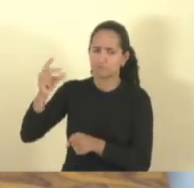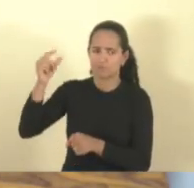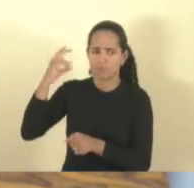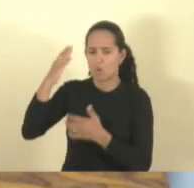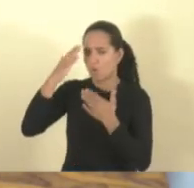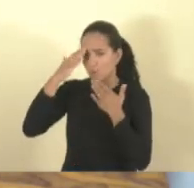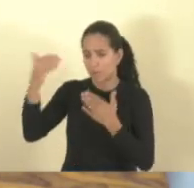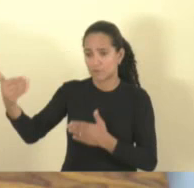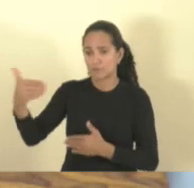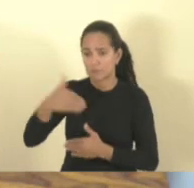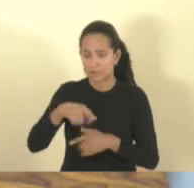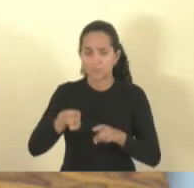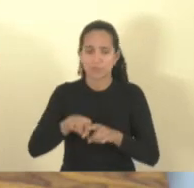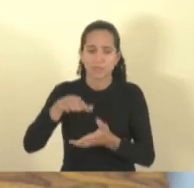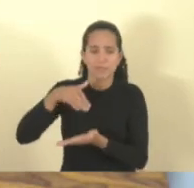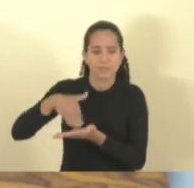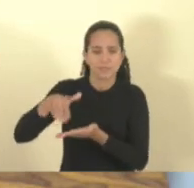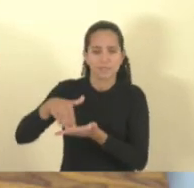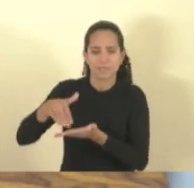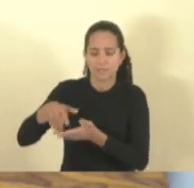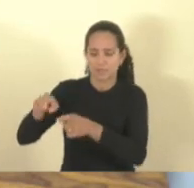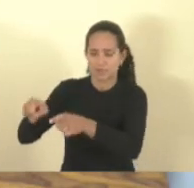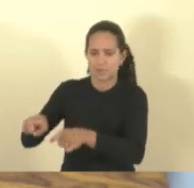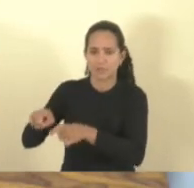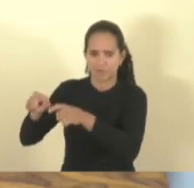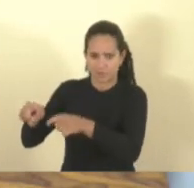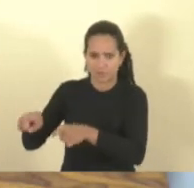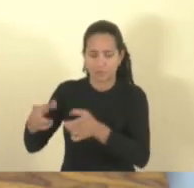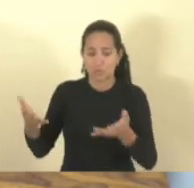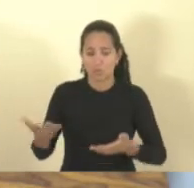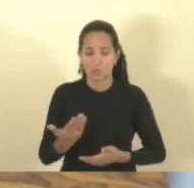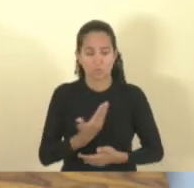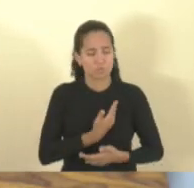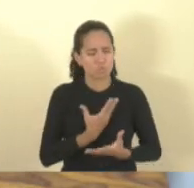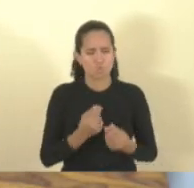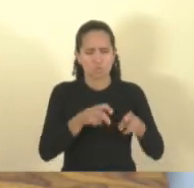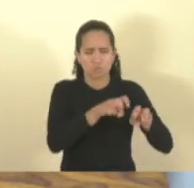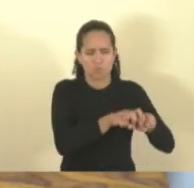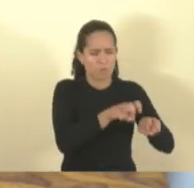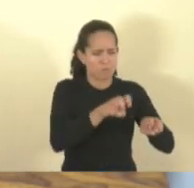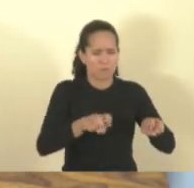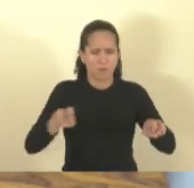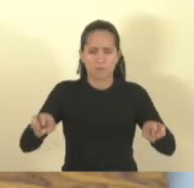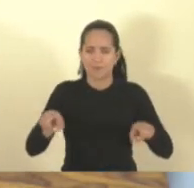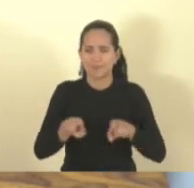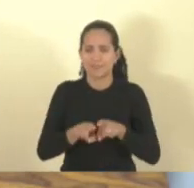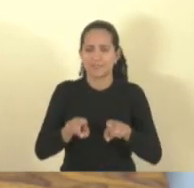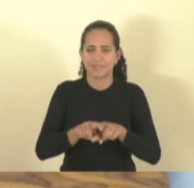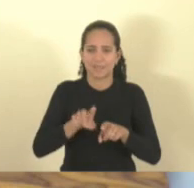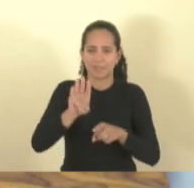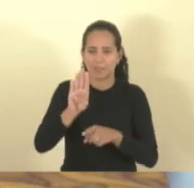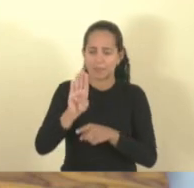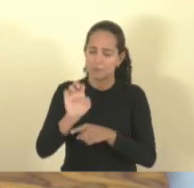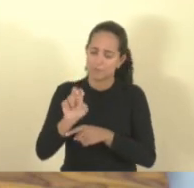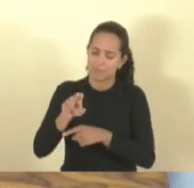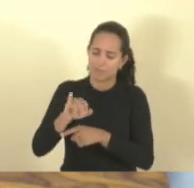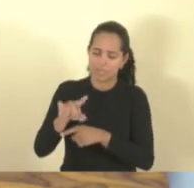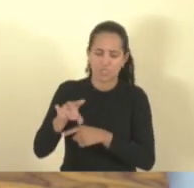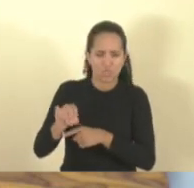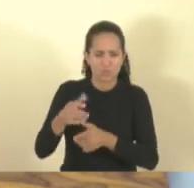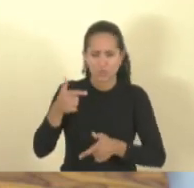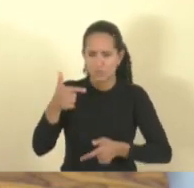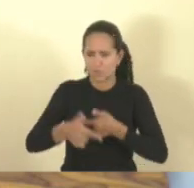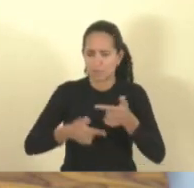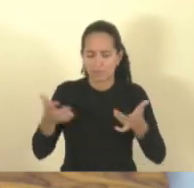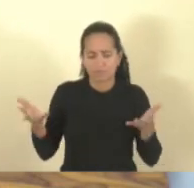meu querido secretário da Fazenda, muitos amigos nessa mesa hoje, Benício Suzana Costa, que está fazendo um trabalho brilhante